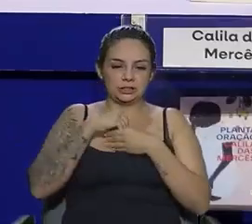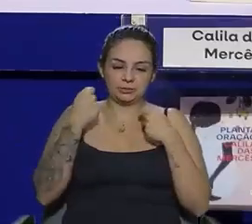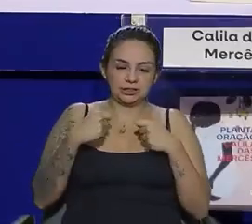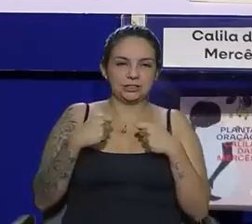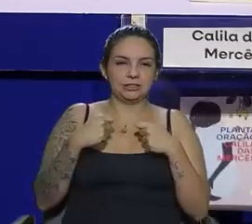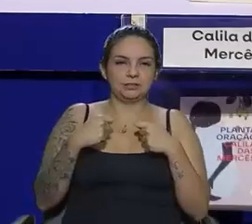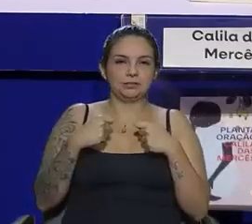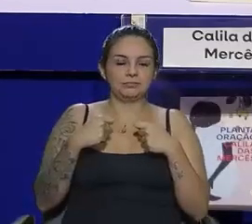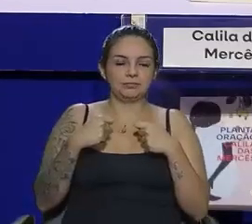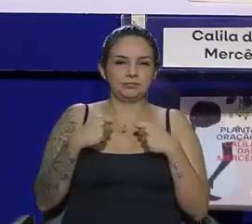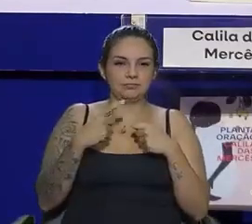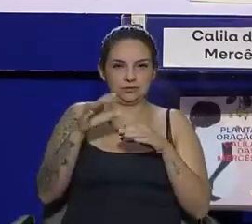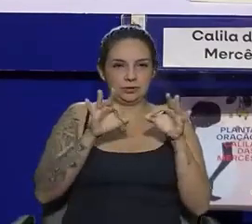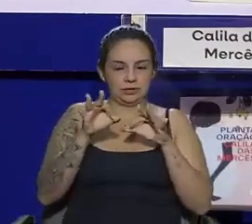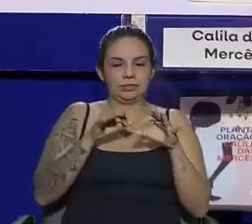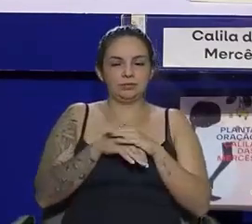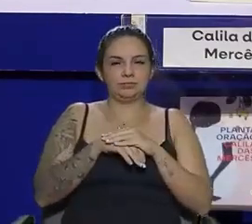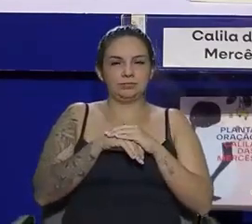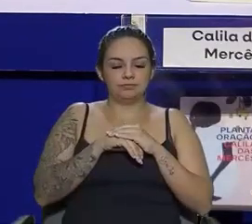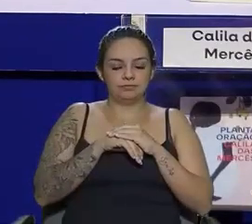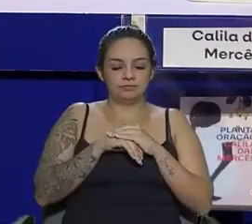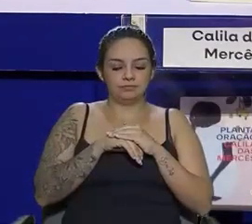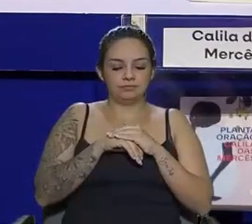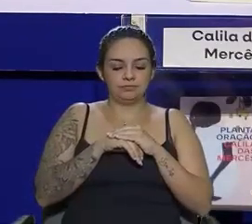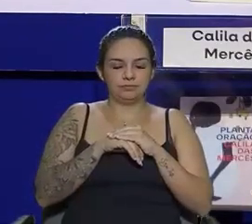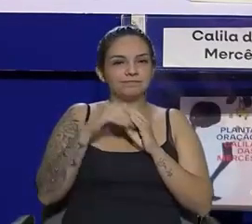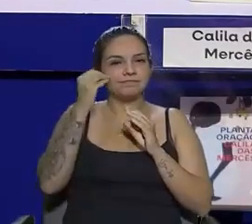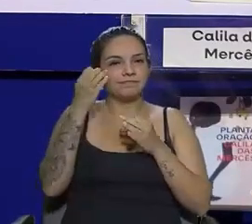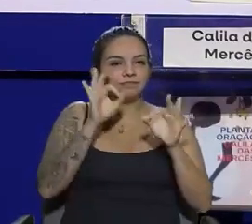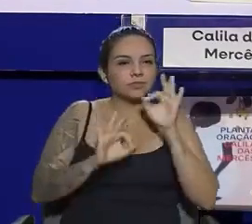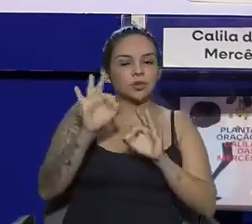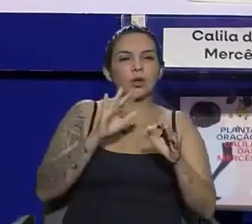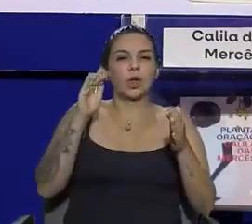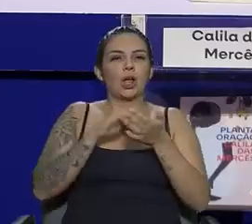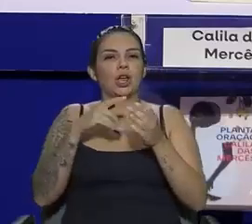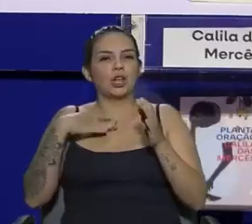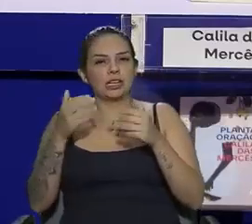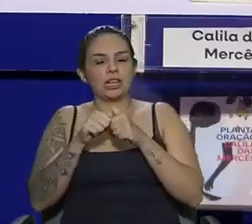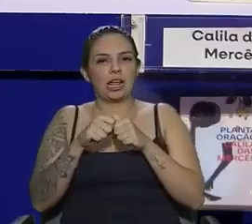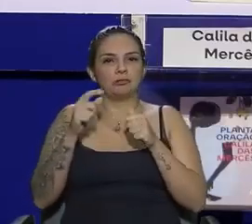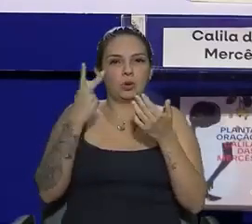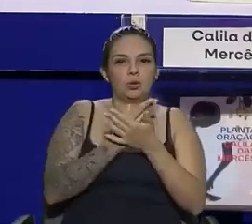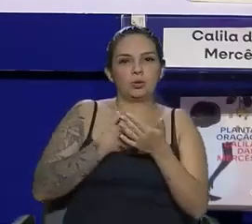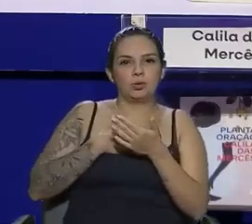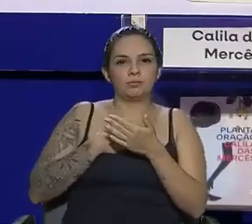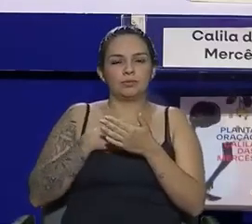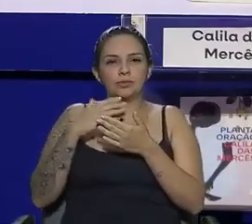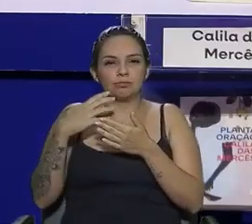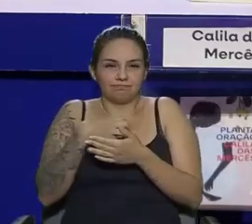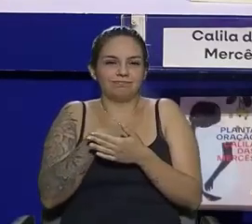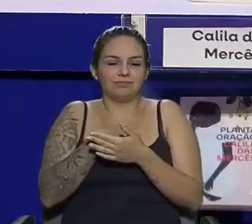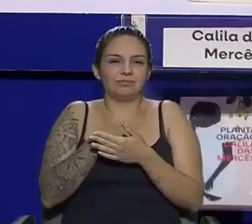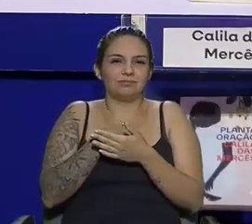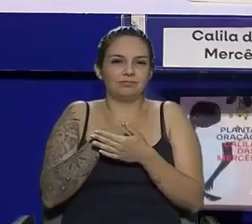que precisam dessa organização. Então, o tempo inteiro eu estou querendo organizar desde algo que está me afetando, desde algo que está me